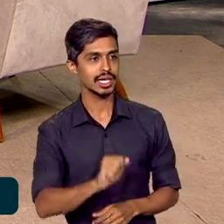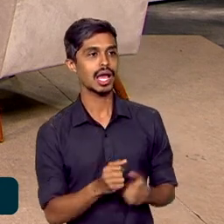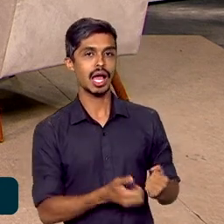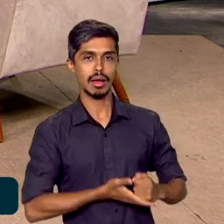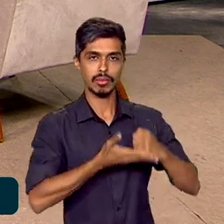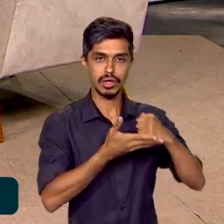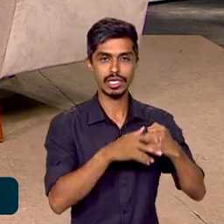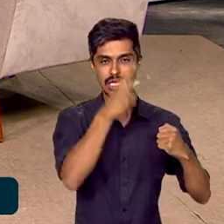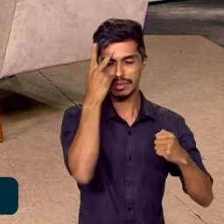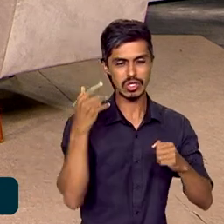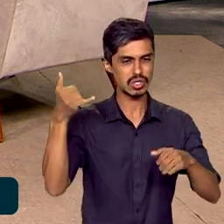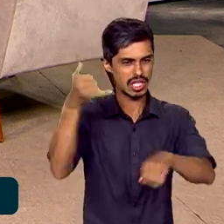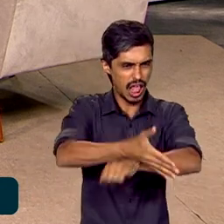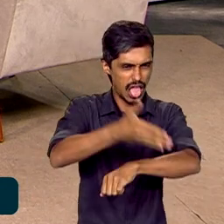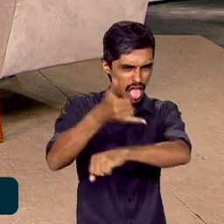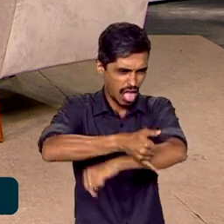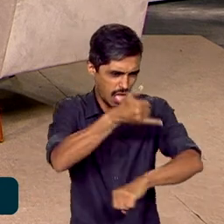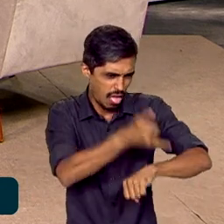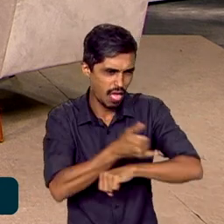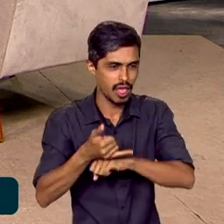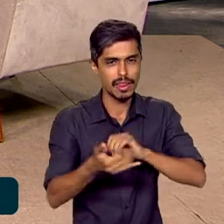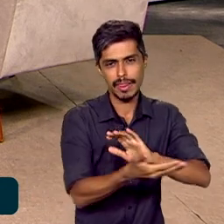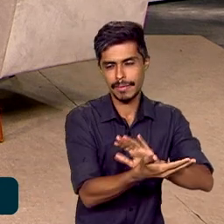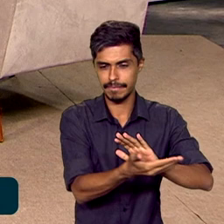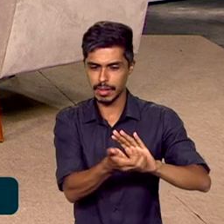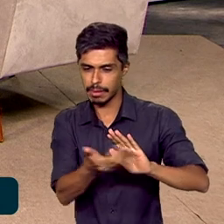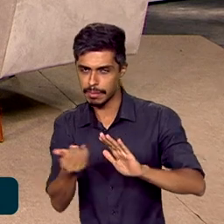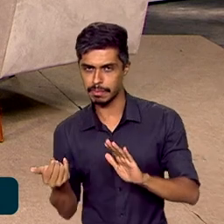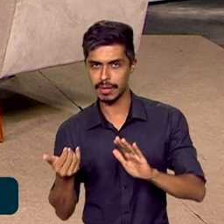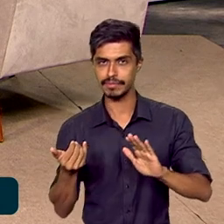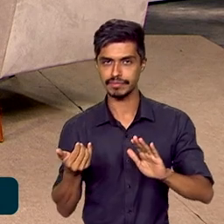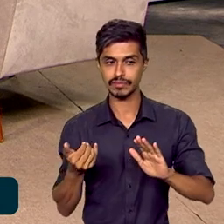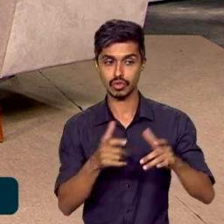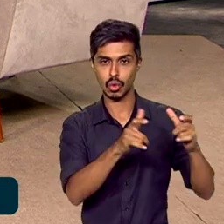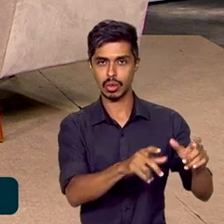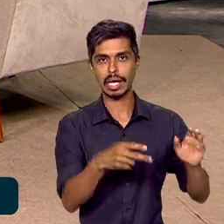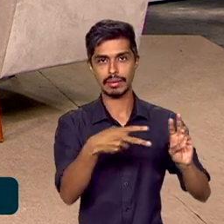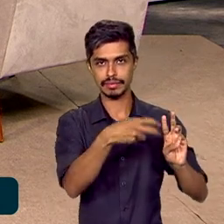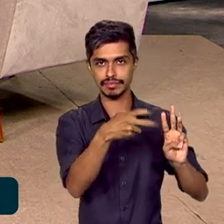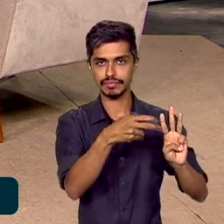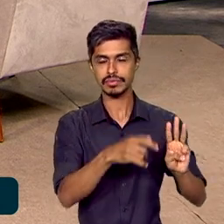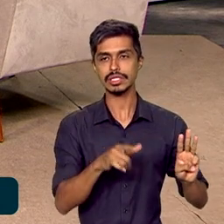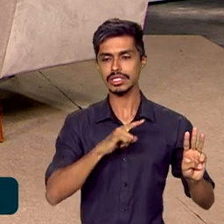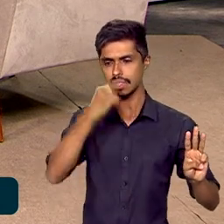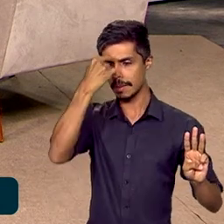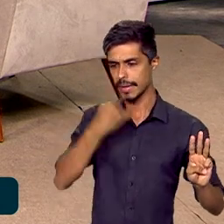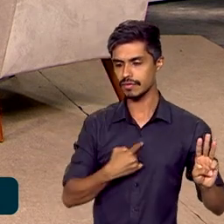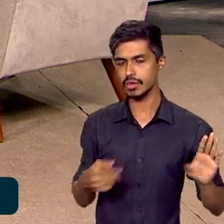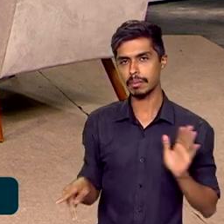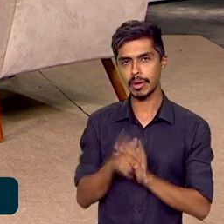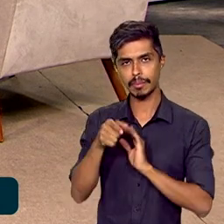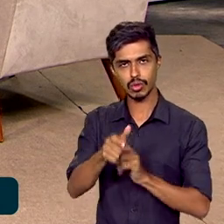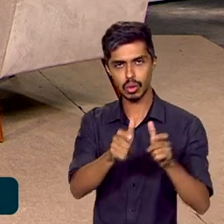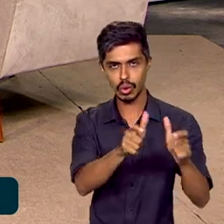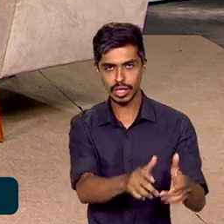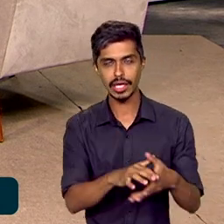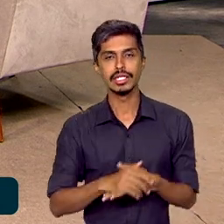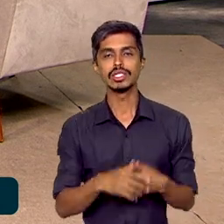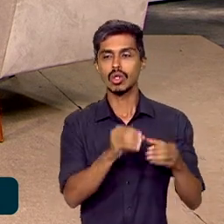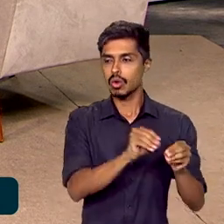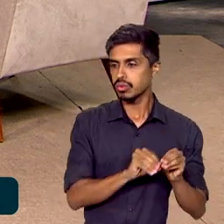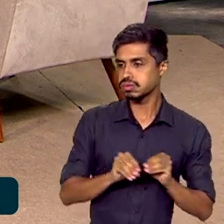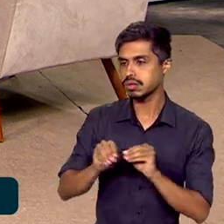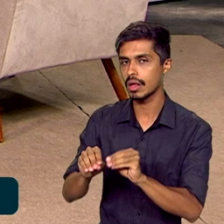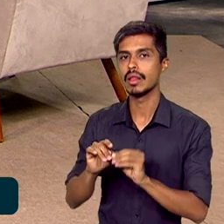foram desintrusadas, retiradas da área da terra indígena, que tinham perfil para a reforma agrária, foram conduzidas para um